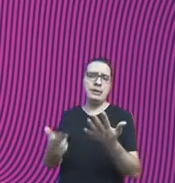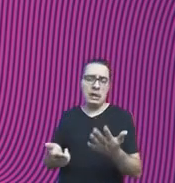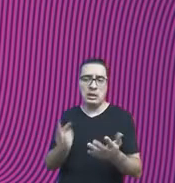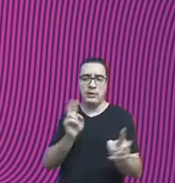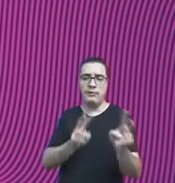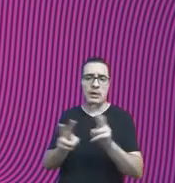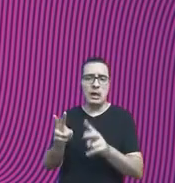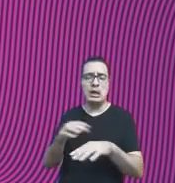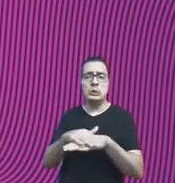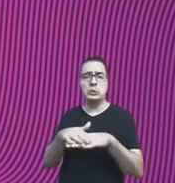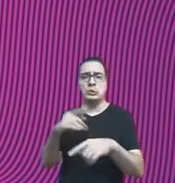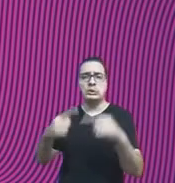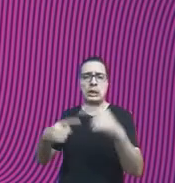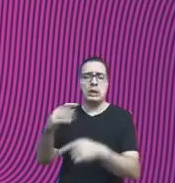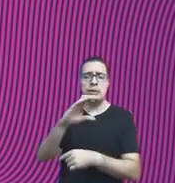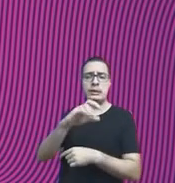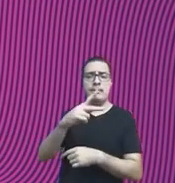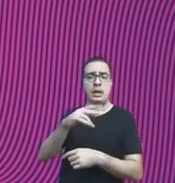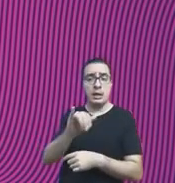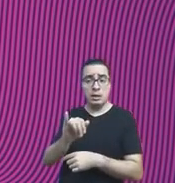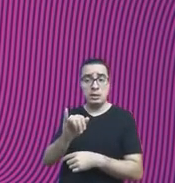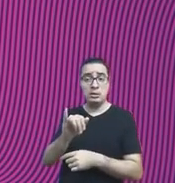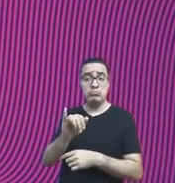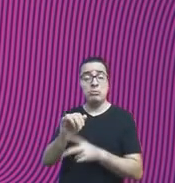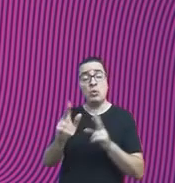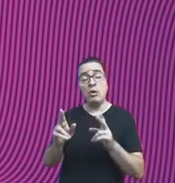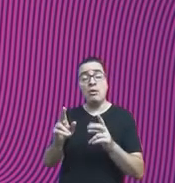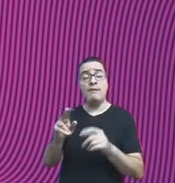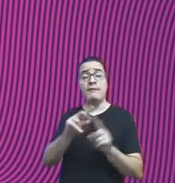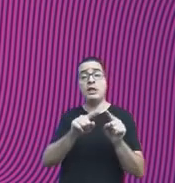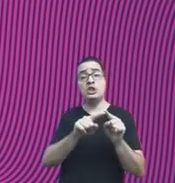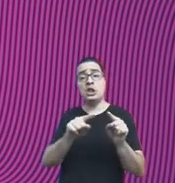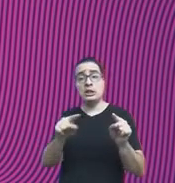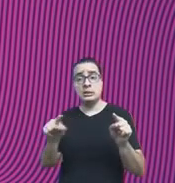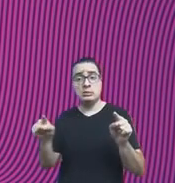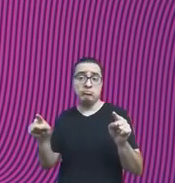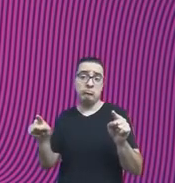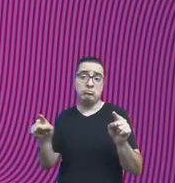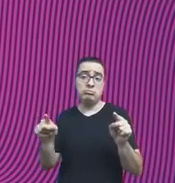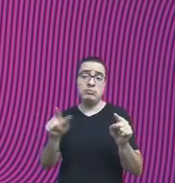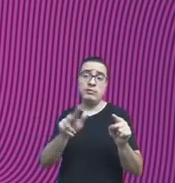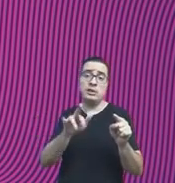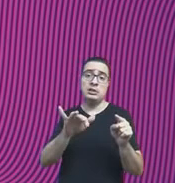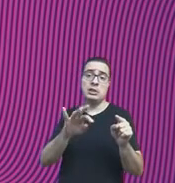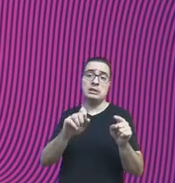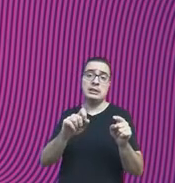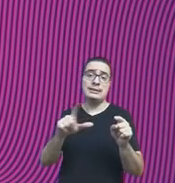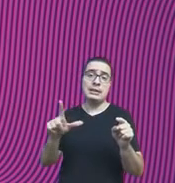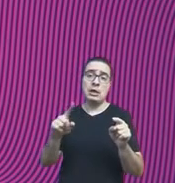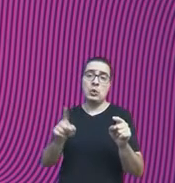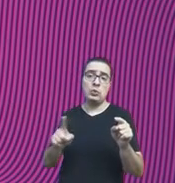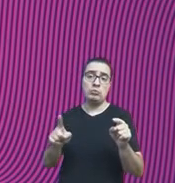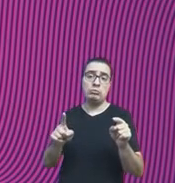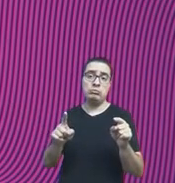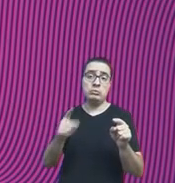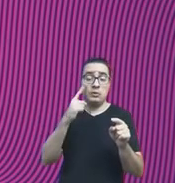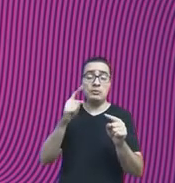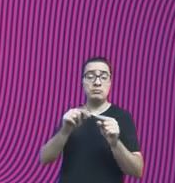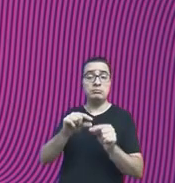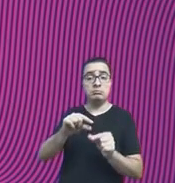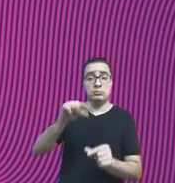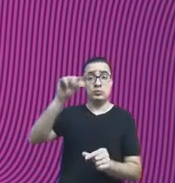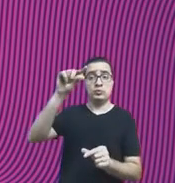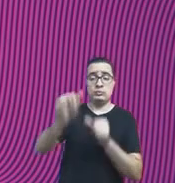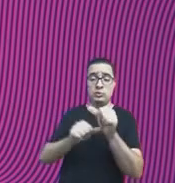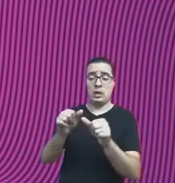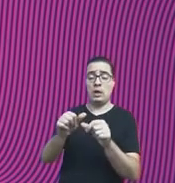mais, é a discussão sobre verticalização, é uma forma de criar um sistema. Digamos que é a forma mais básica de você criar um sistema, né? Onde você monta e